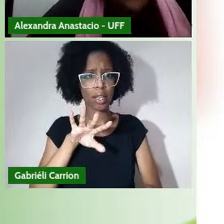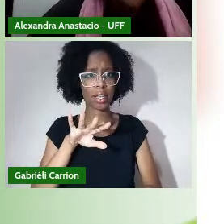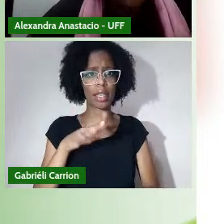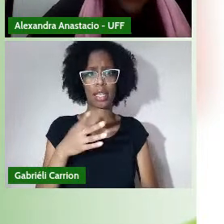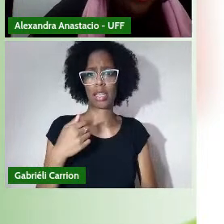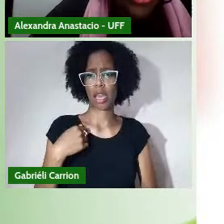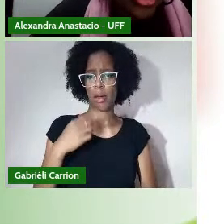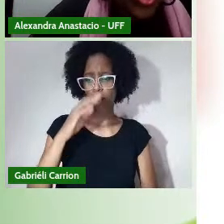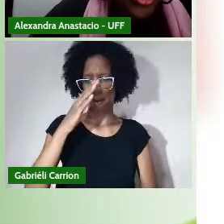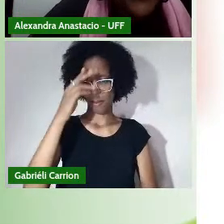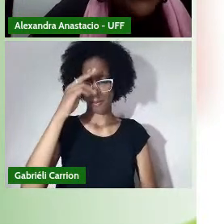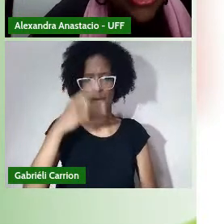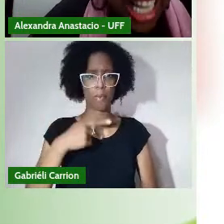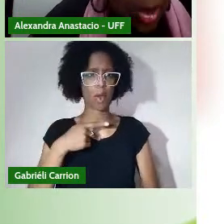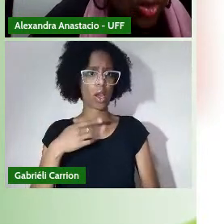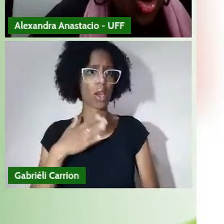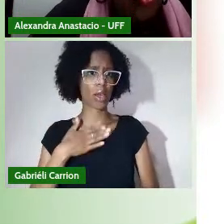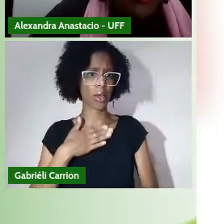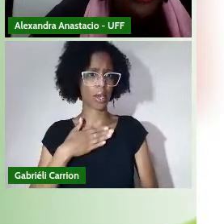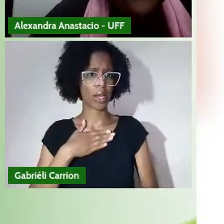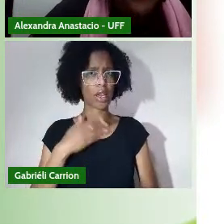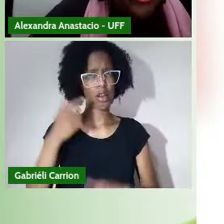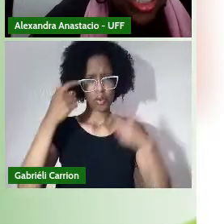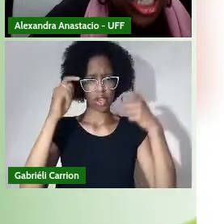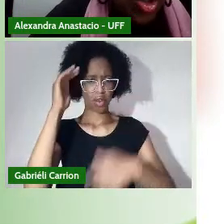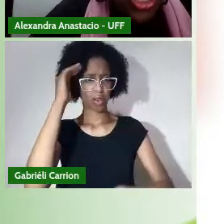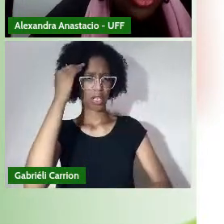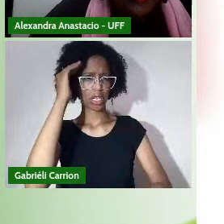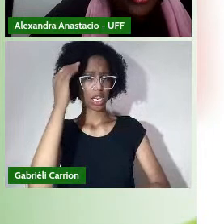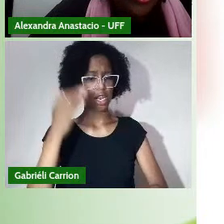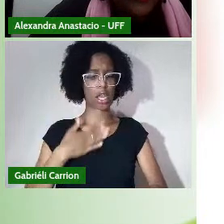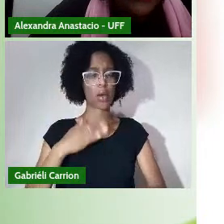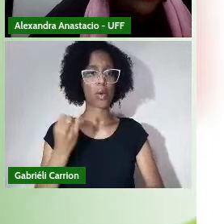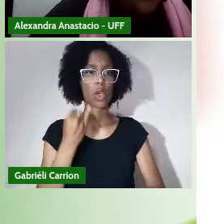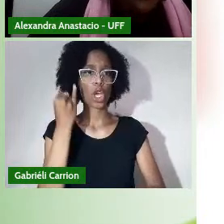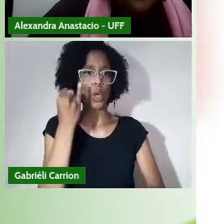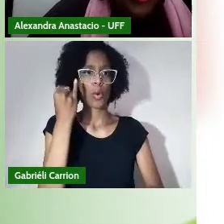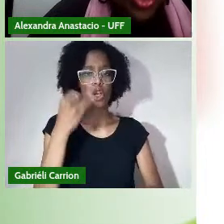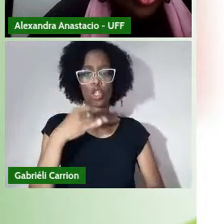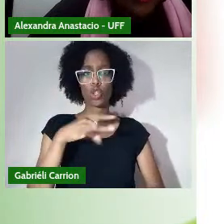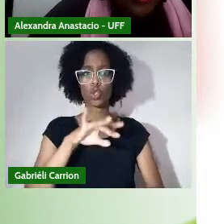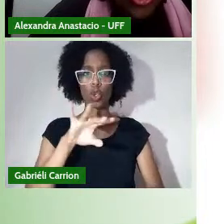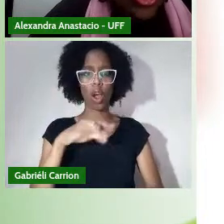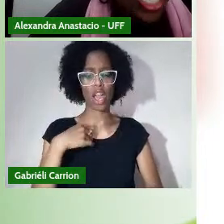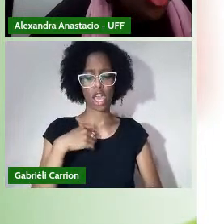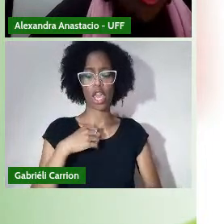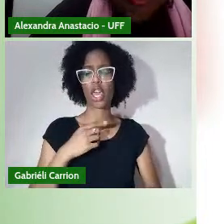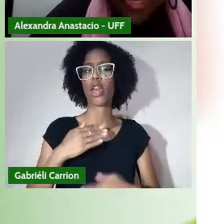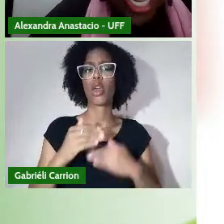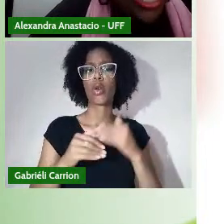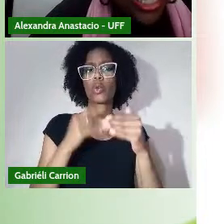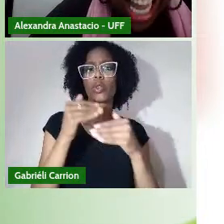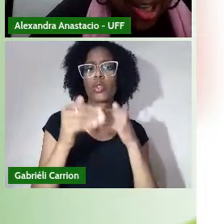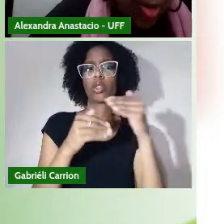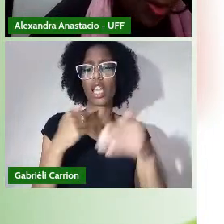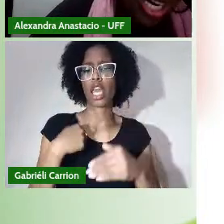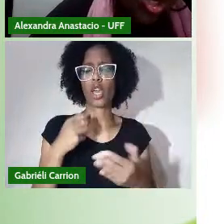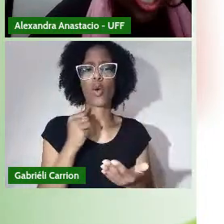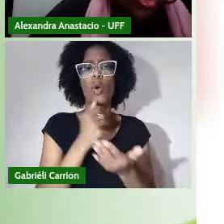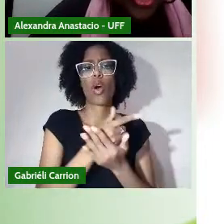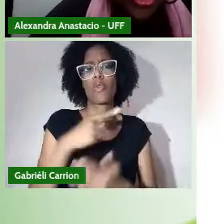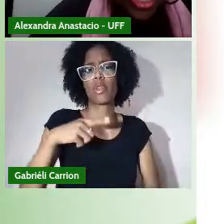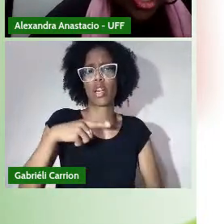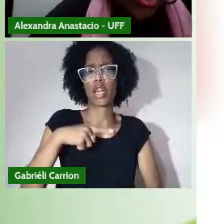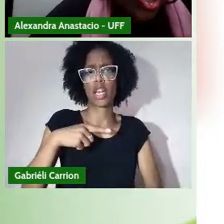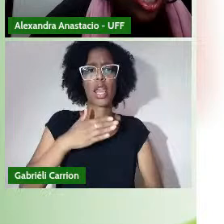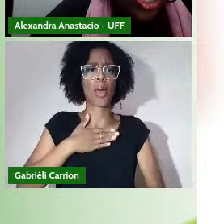meu conhecimento, daquilo que eu entendo como importante, ou daquilo que eu construí, consolidei, comprei, tenho, como é o caso